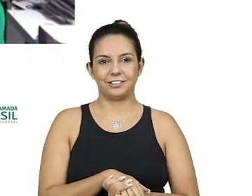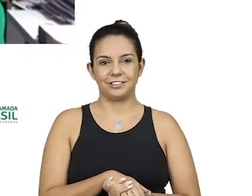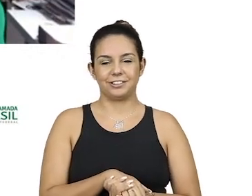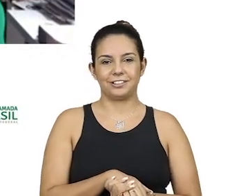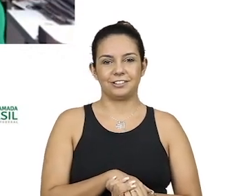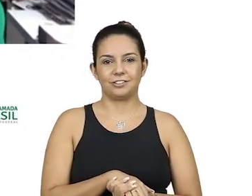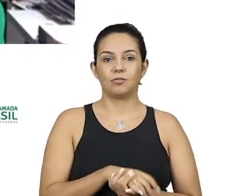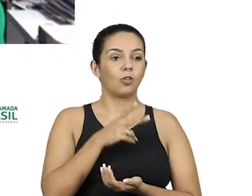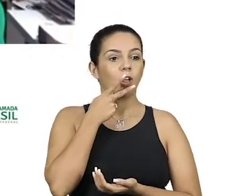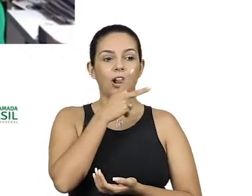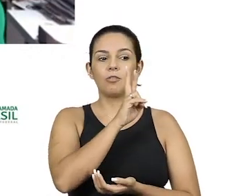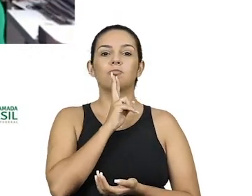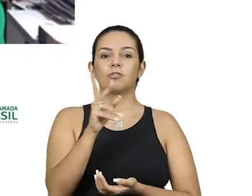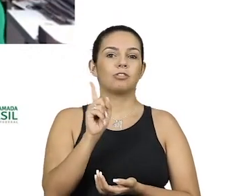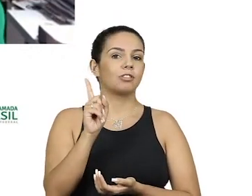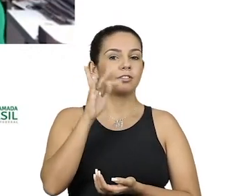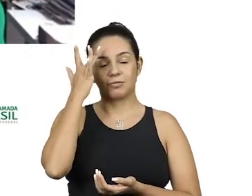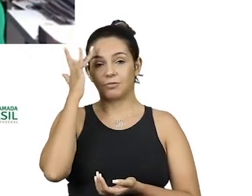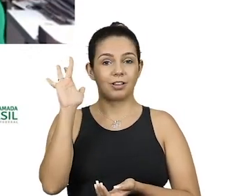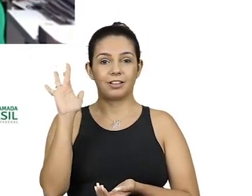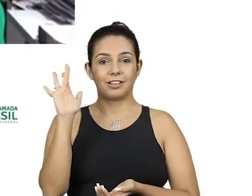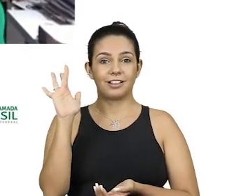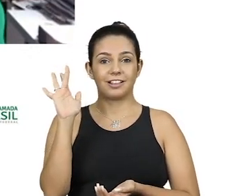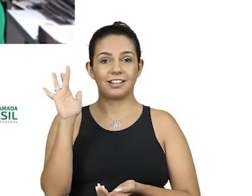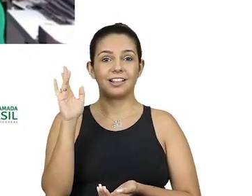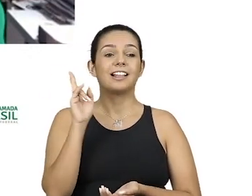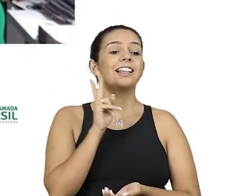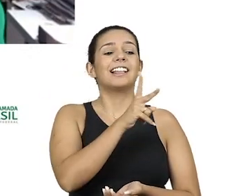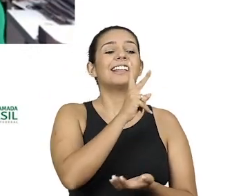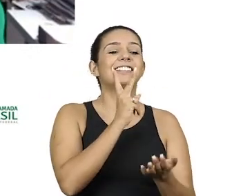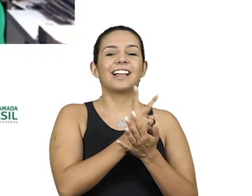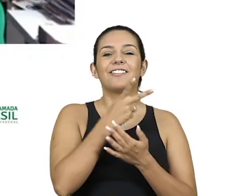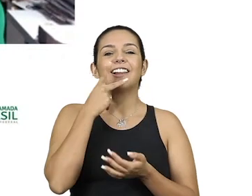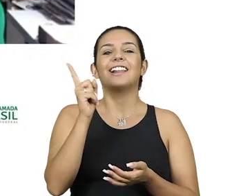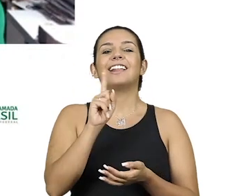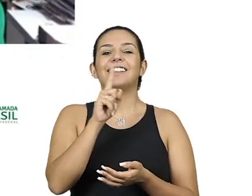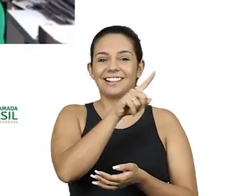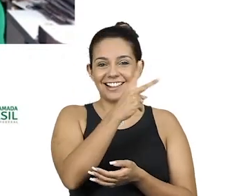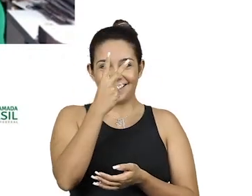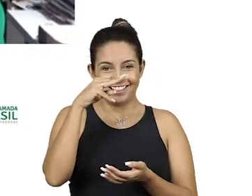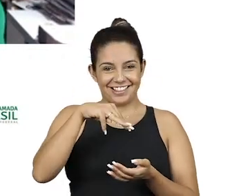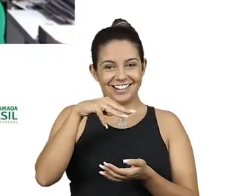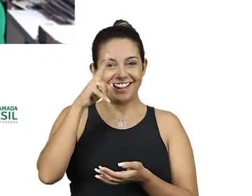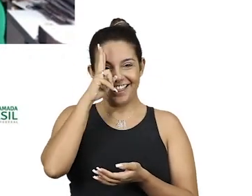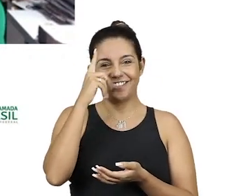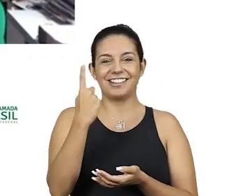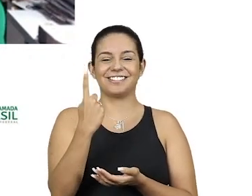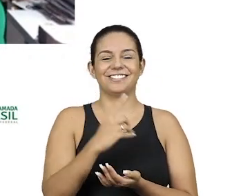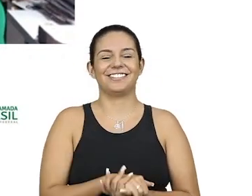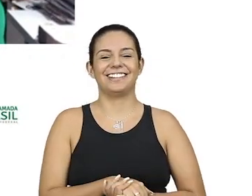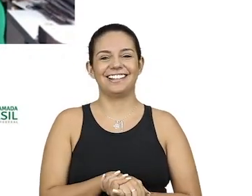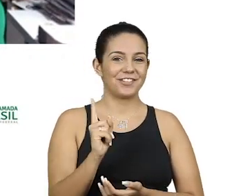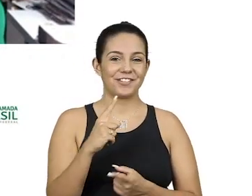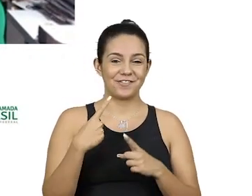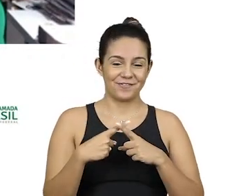Não, porque eu não sei. Você sempre fala que não, daqui a 2 minutos você lembra de uma. Não,